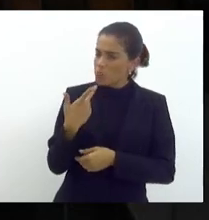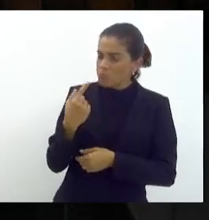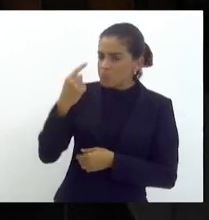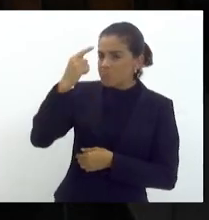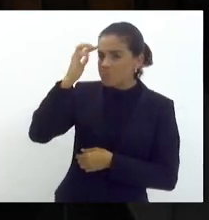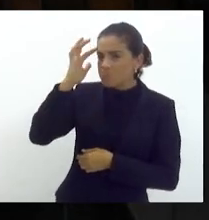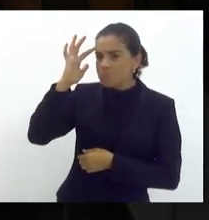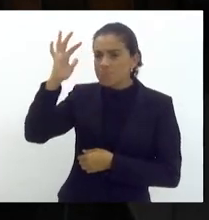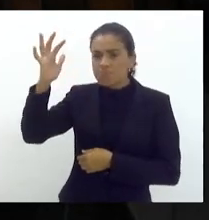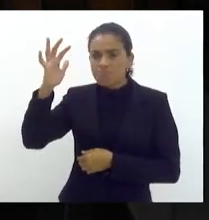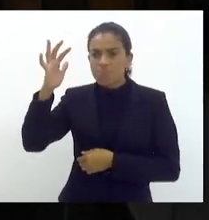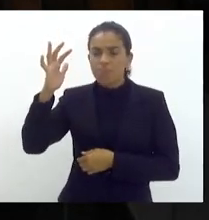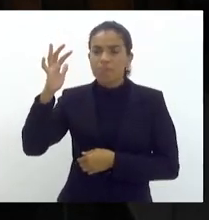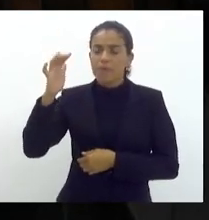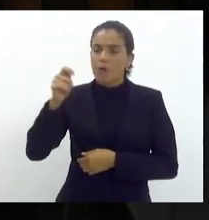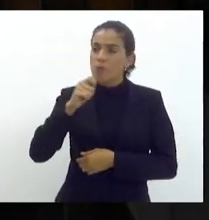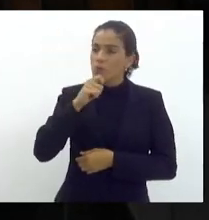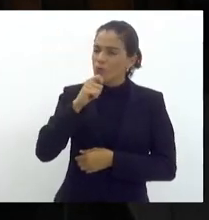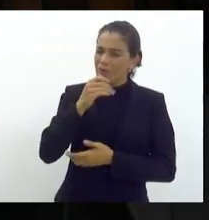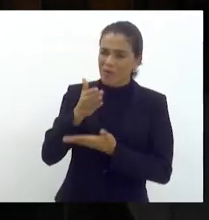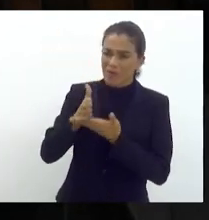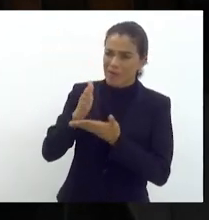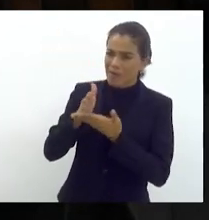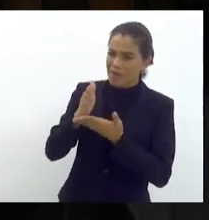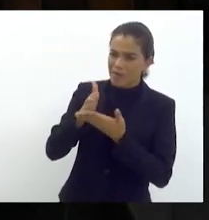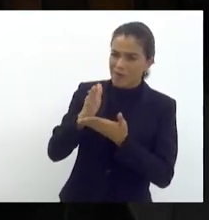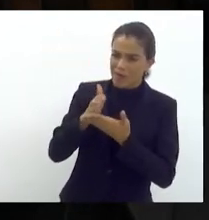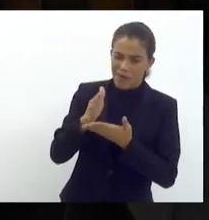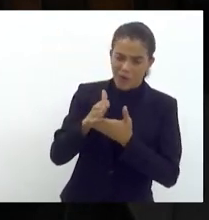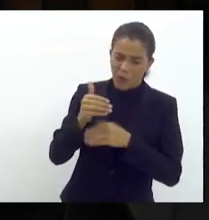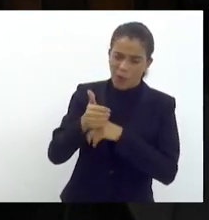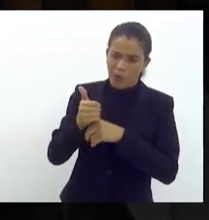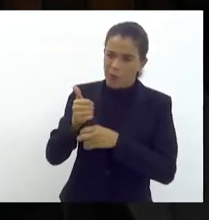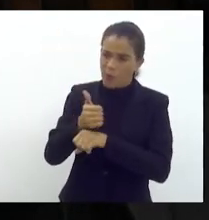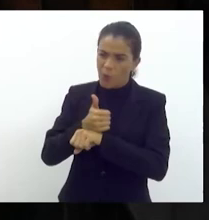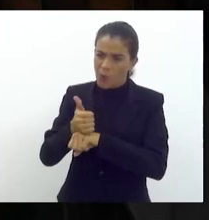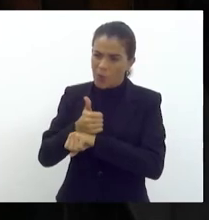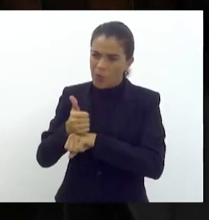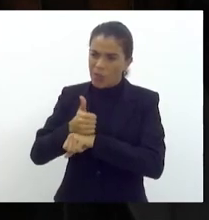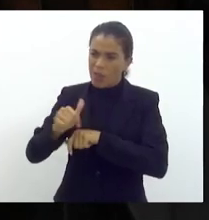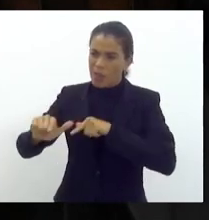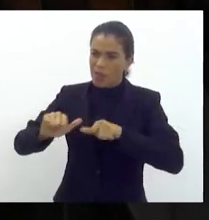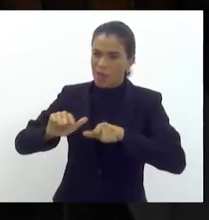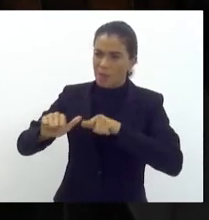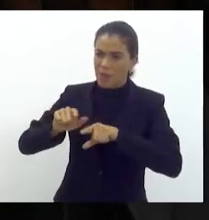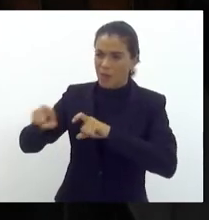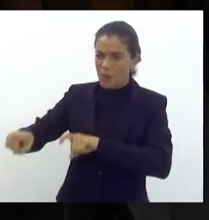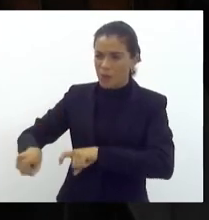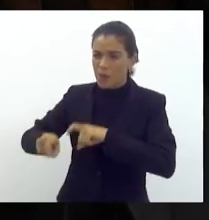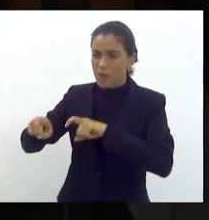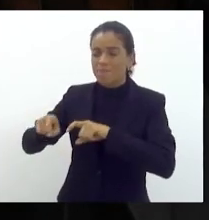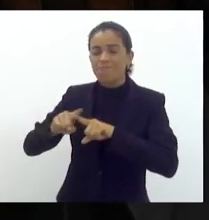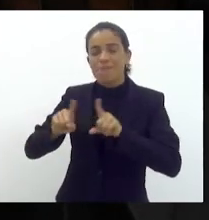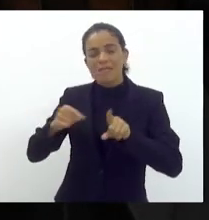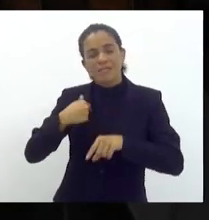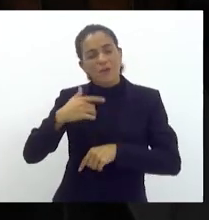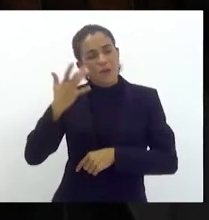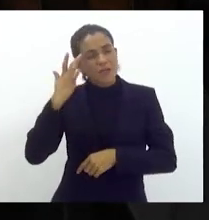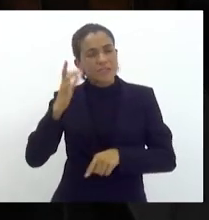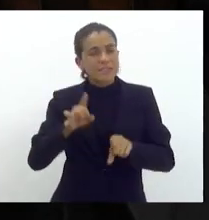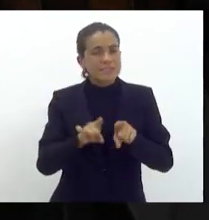que tem não tem a ver com o produtor rural Mas eu achei também